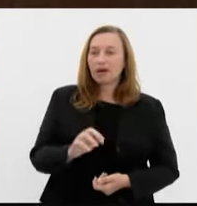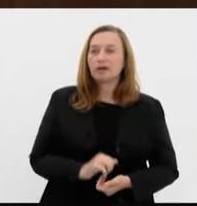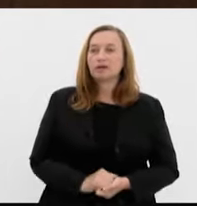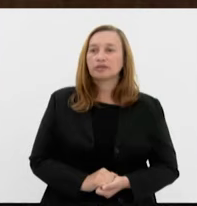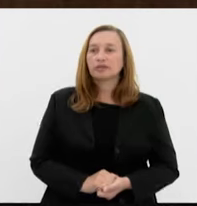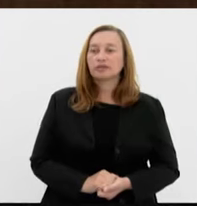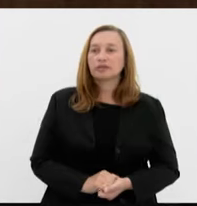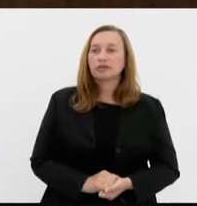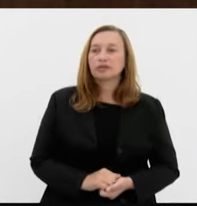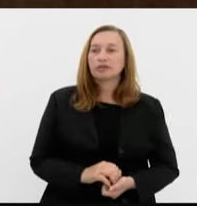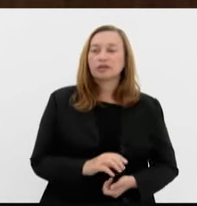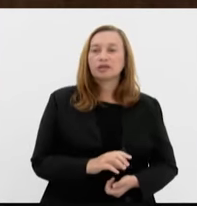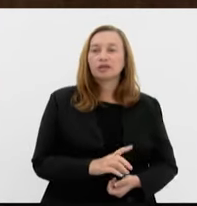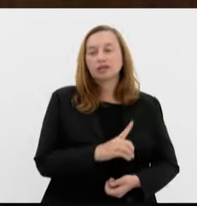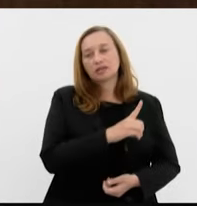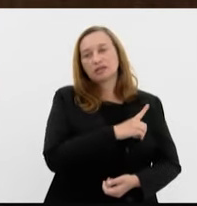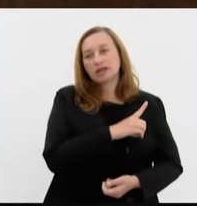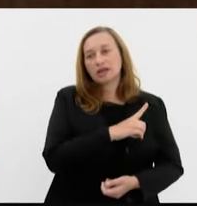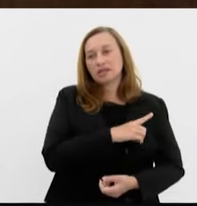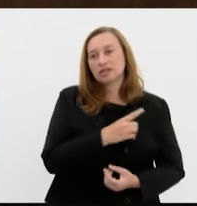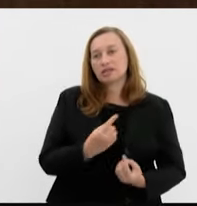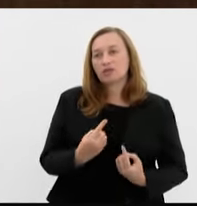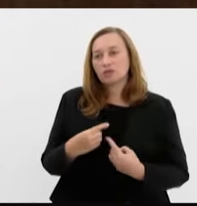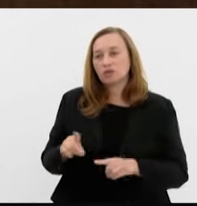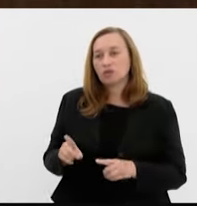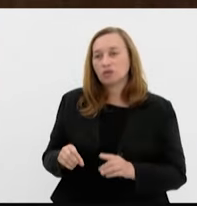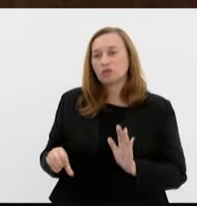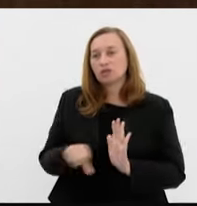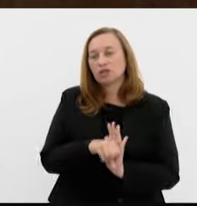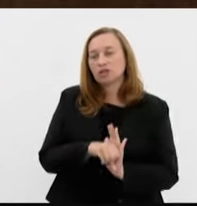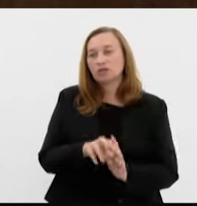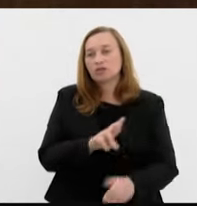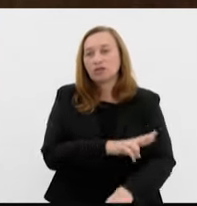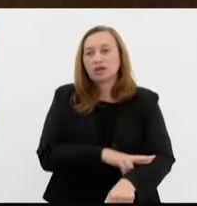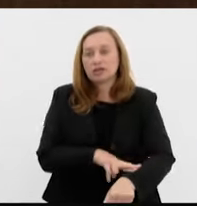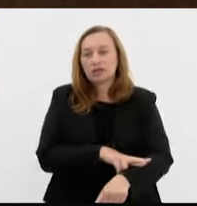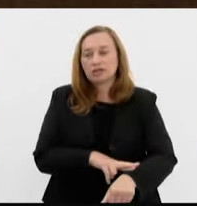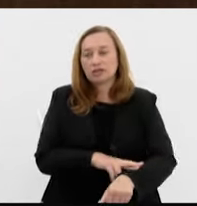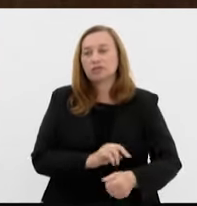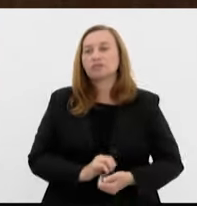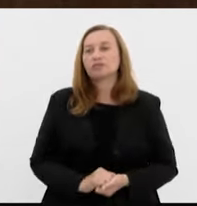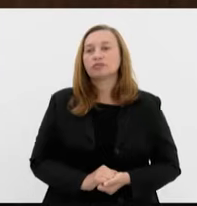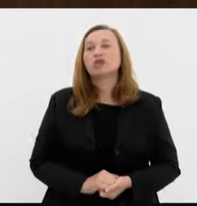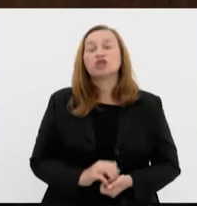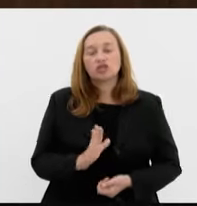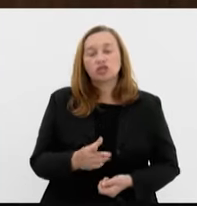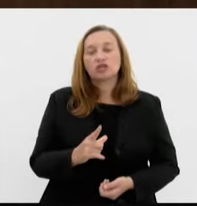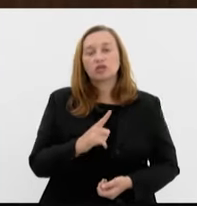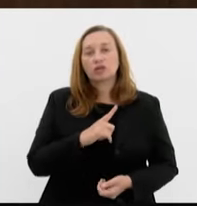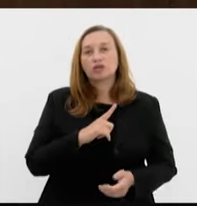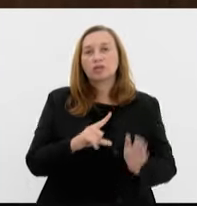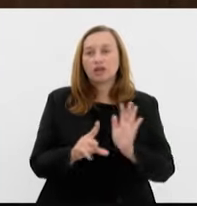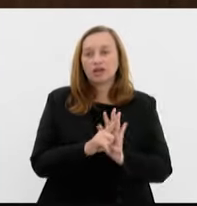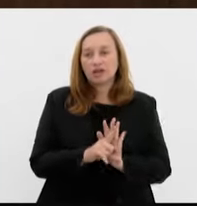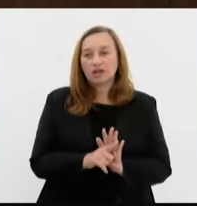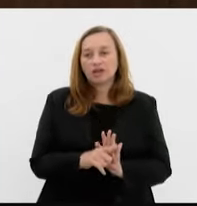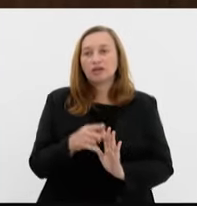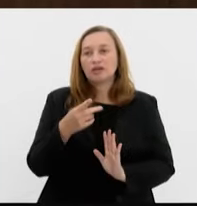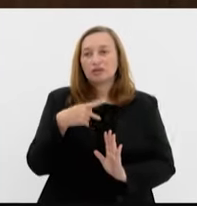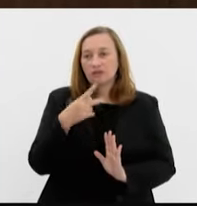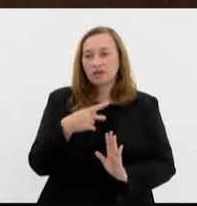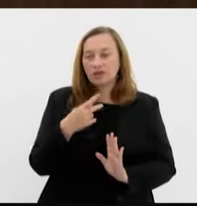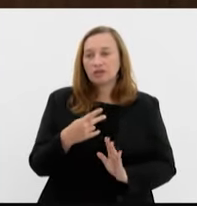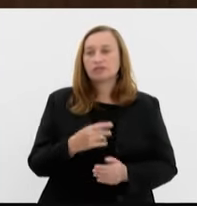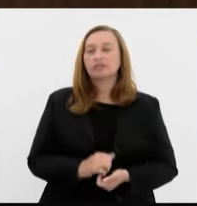decad que é delegacia de combate aos crimes de racismo e intolerância Então já há uma lei dizendo que ela deve ser